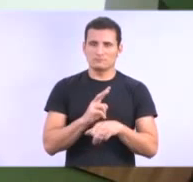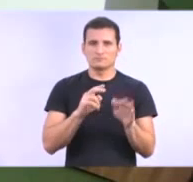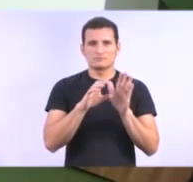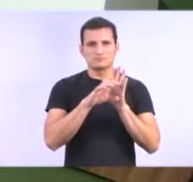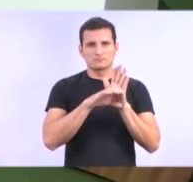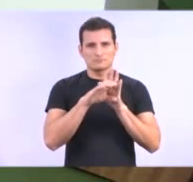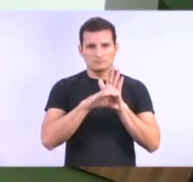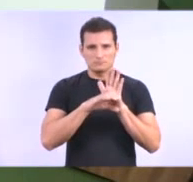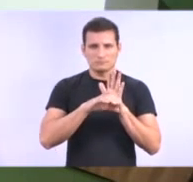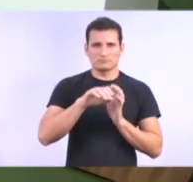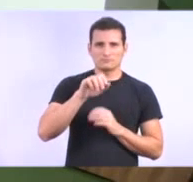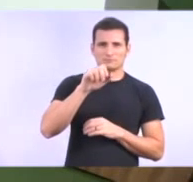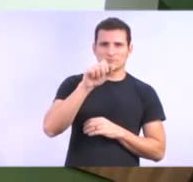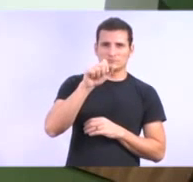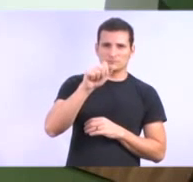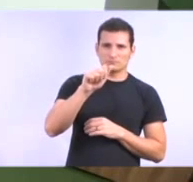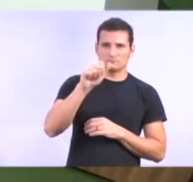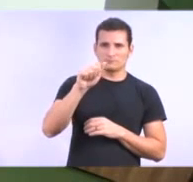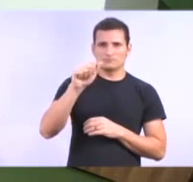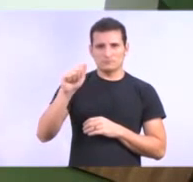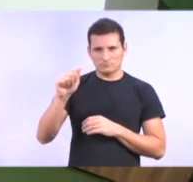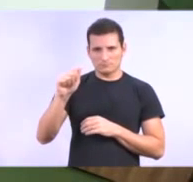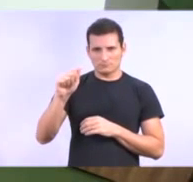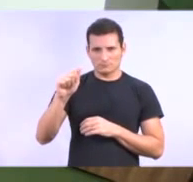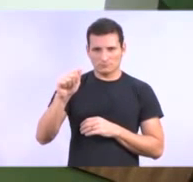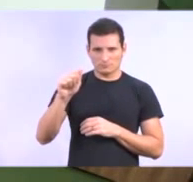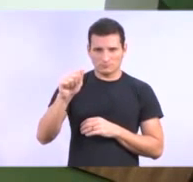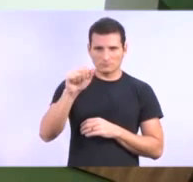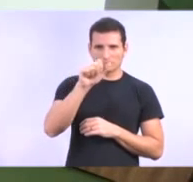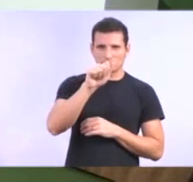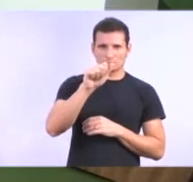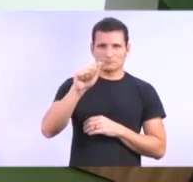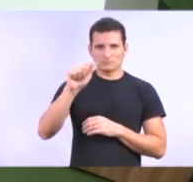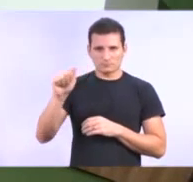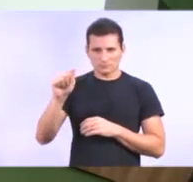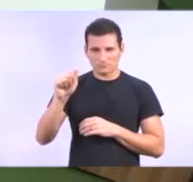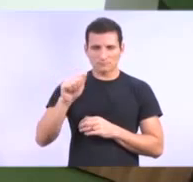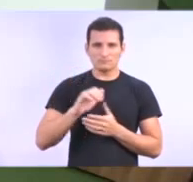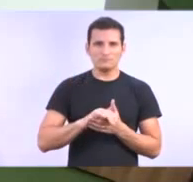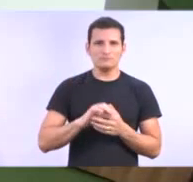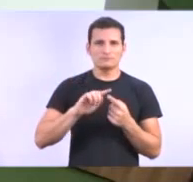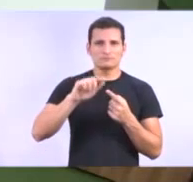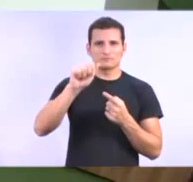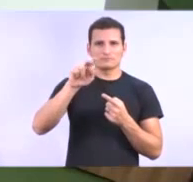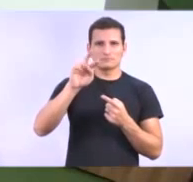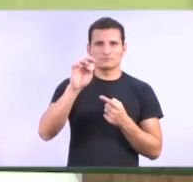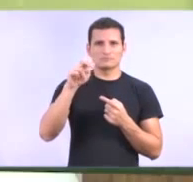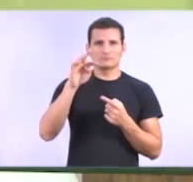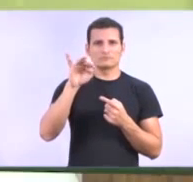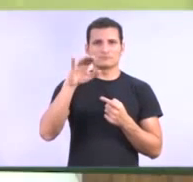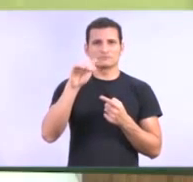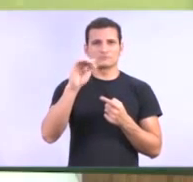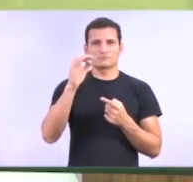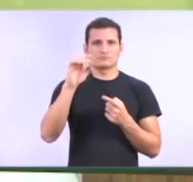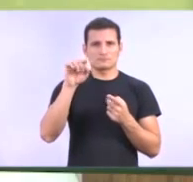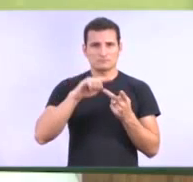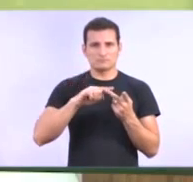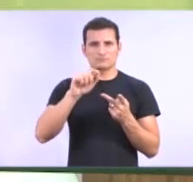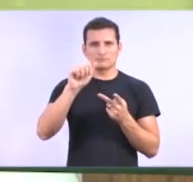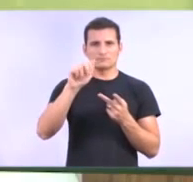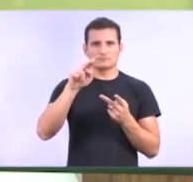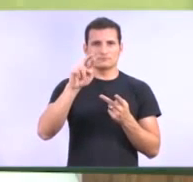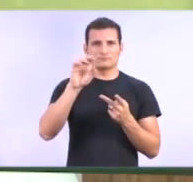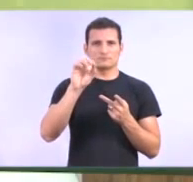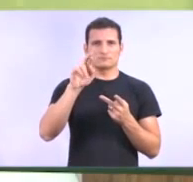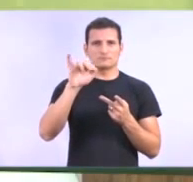chamado AA, né? São 3 A's. Né? O conceito de A seria autenticação, autorização e auditoria. O que é